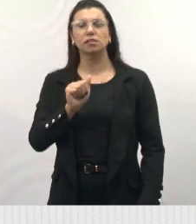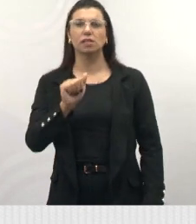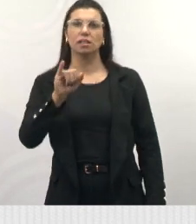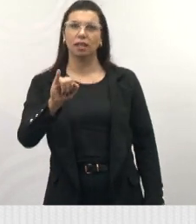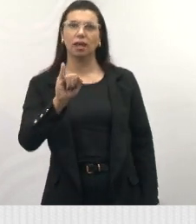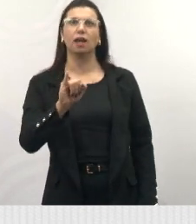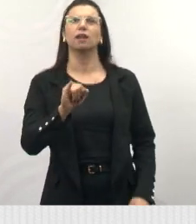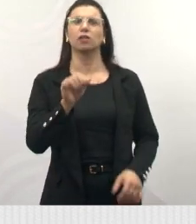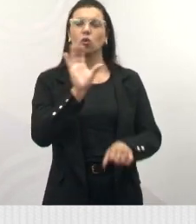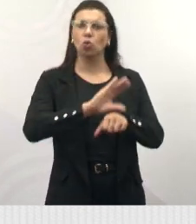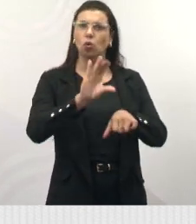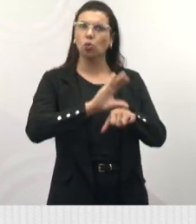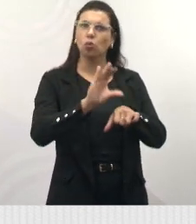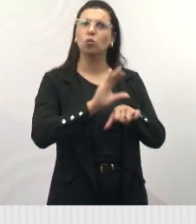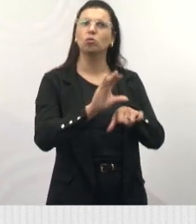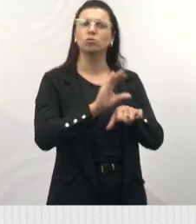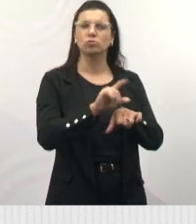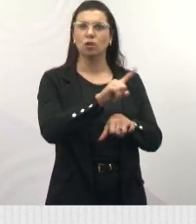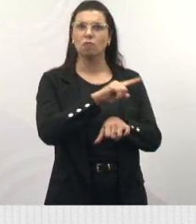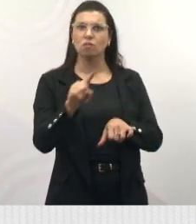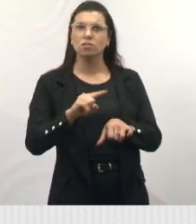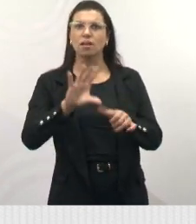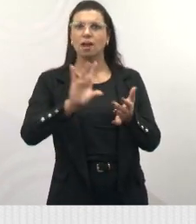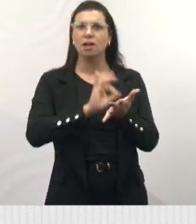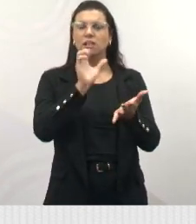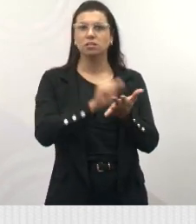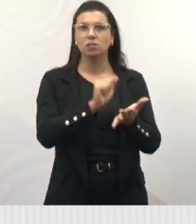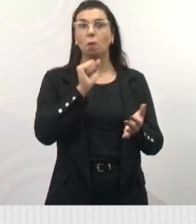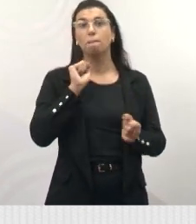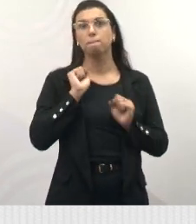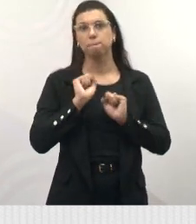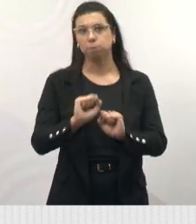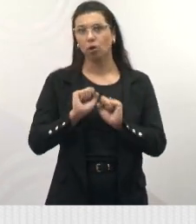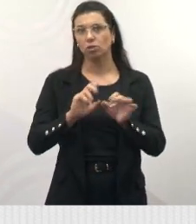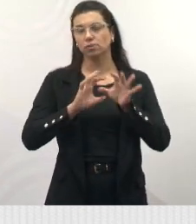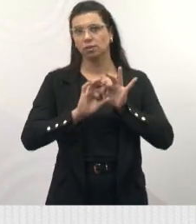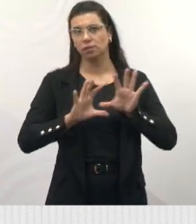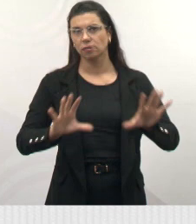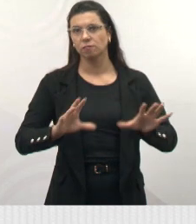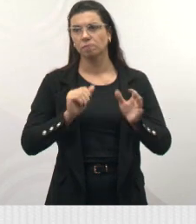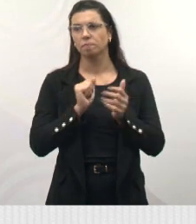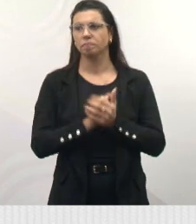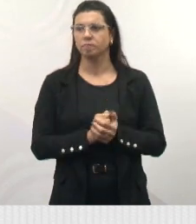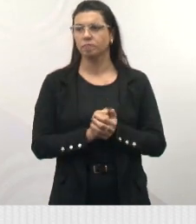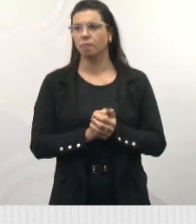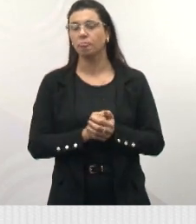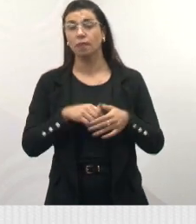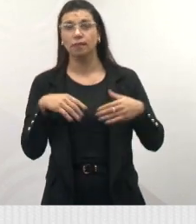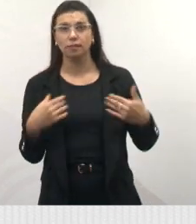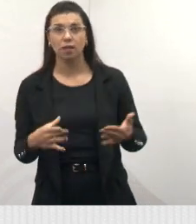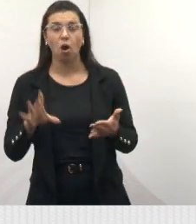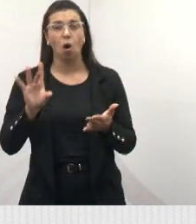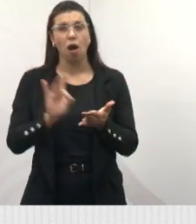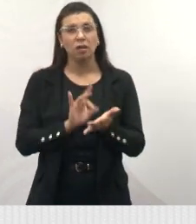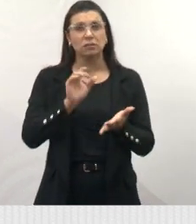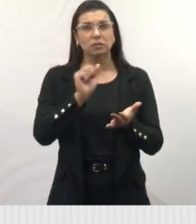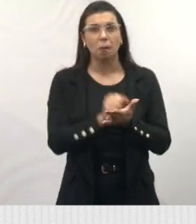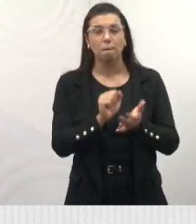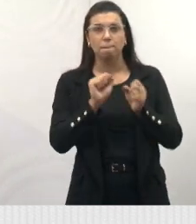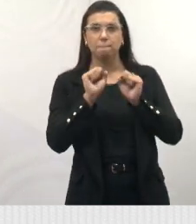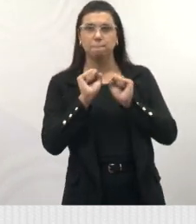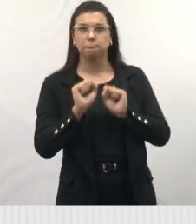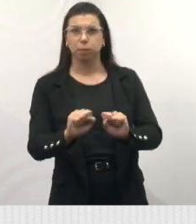de Assistência. E aonde vai acontecer as atividades. Então, as inscrições podem